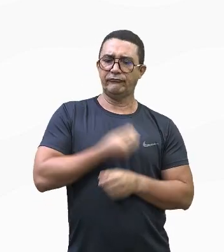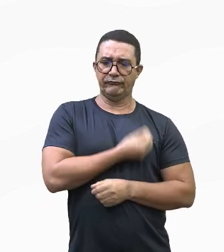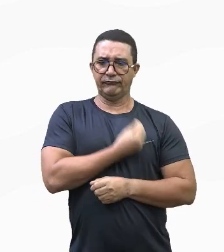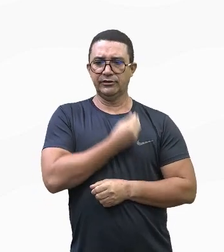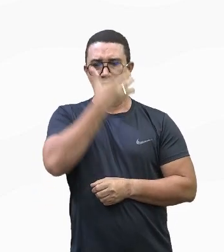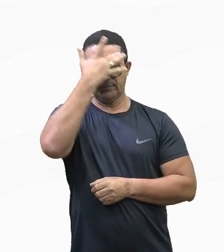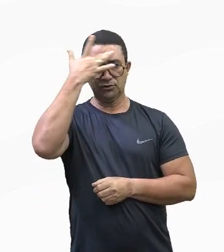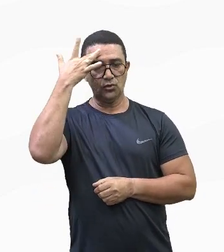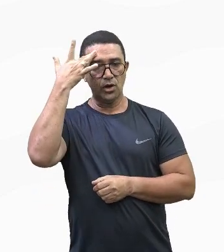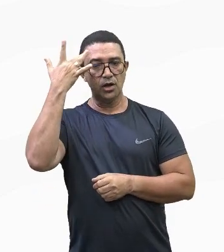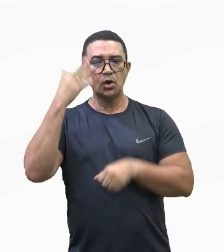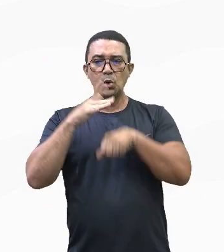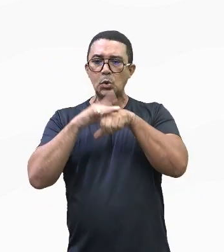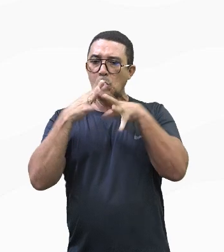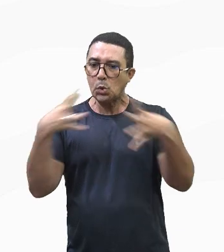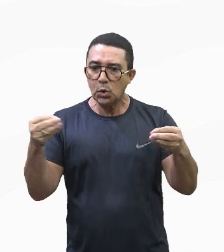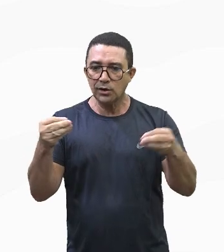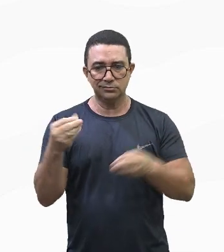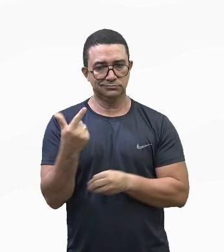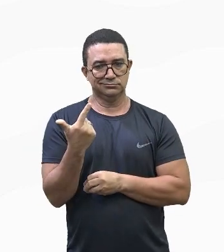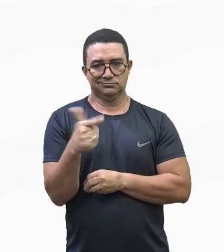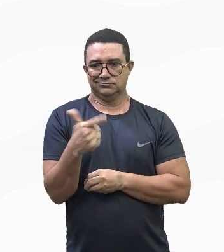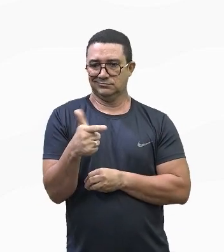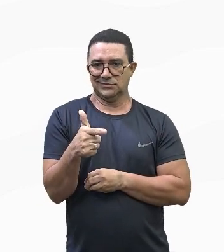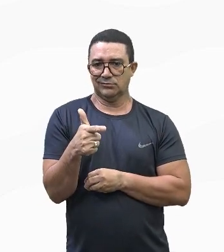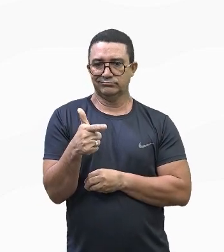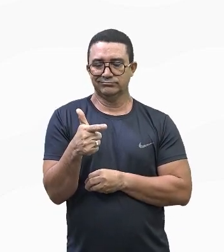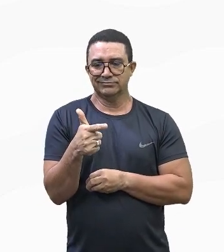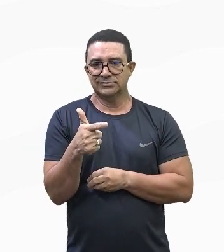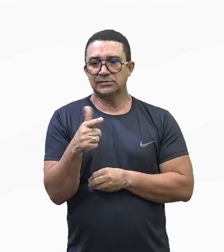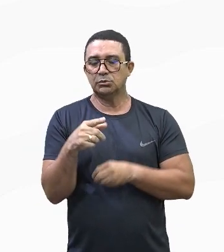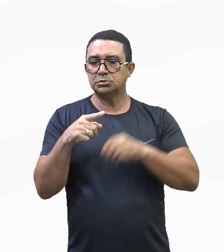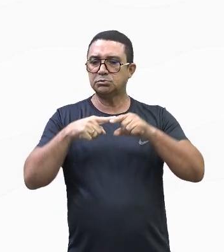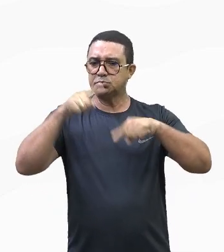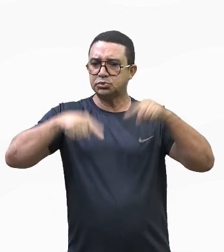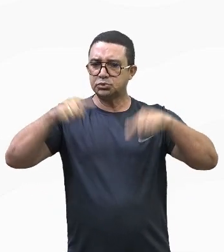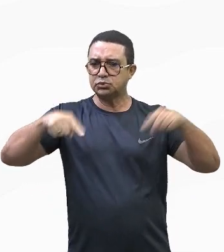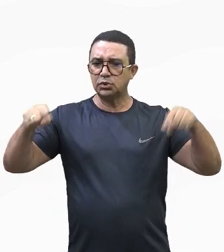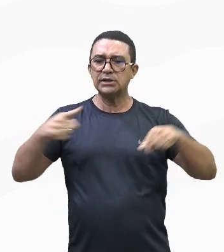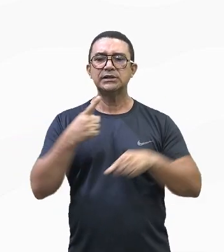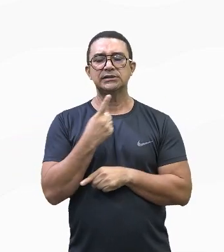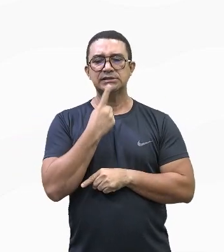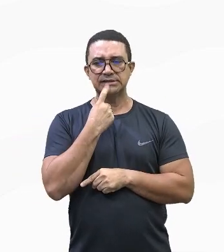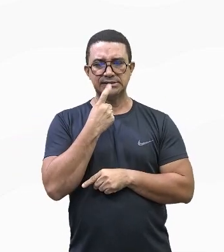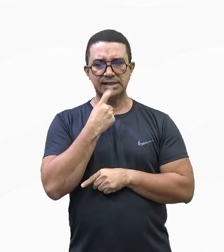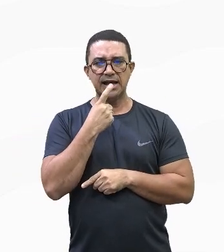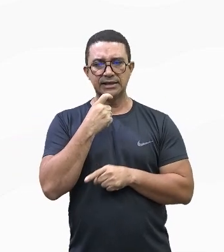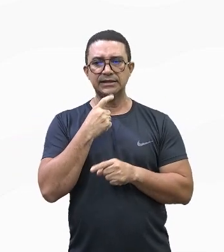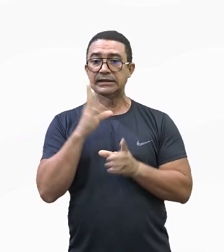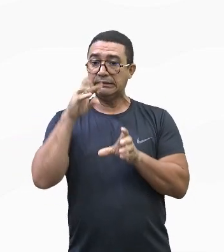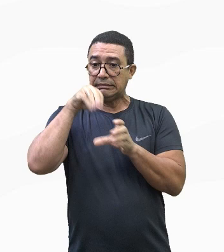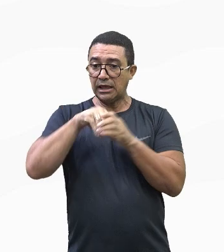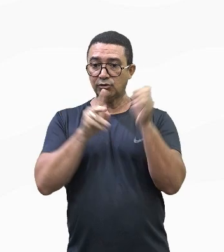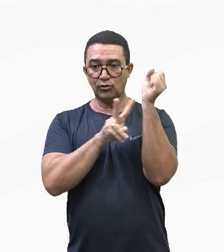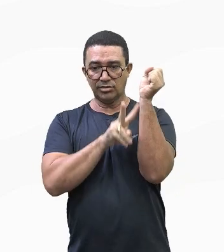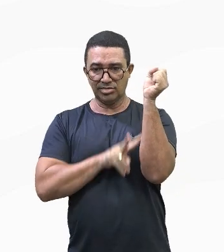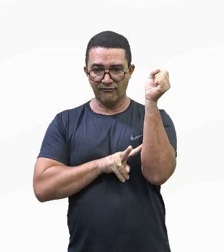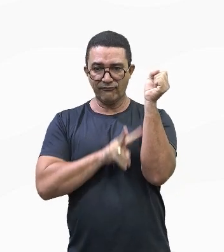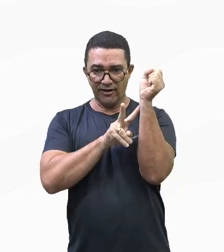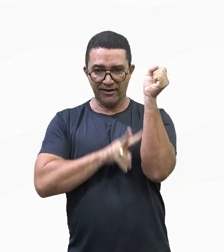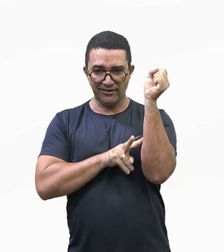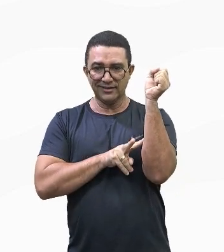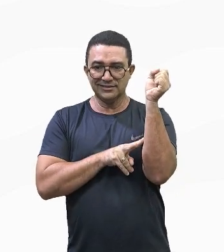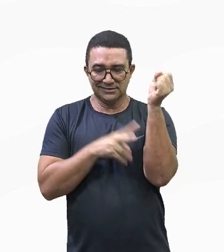tem cura, caracterizada pelos níveis elevados da pressão sanguínea nas artérias, que são ali, faz parte,